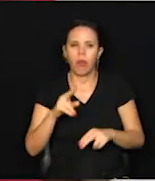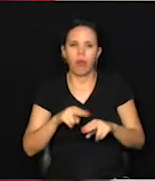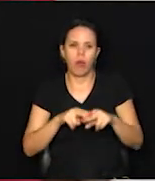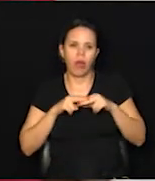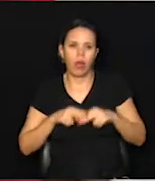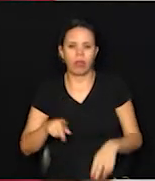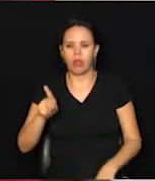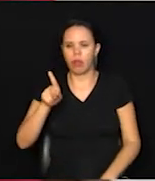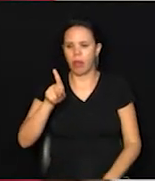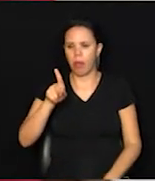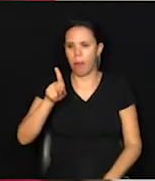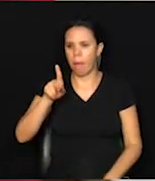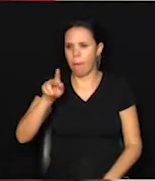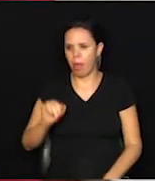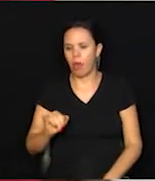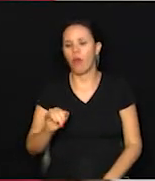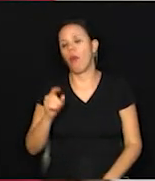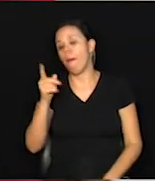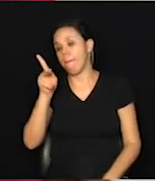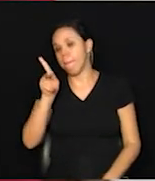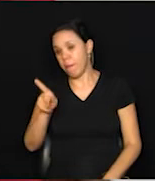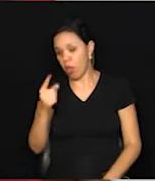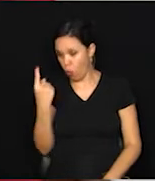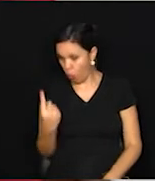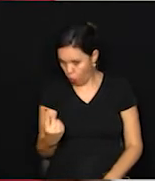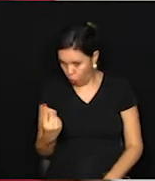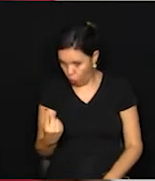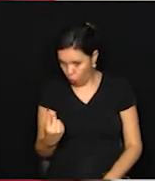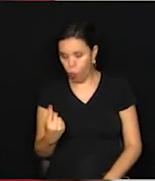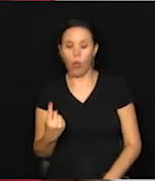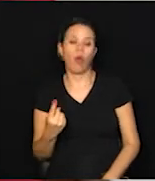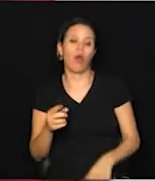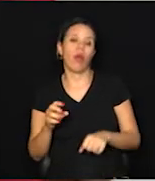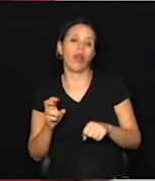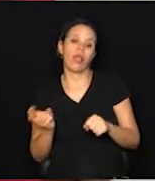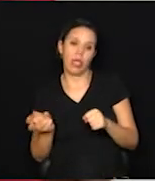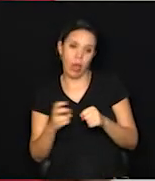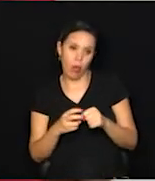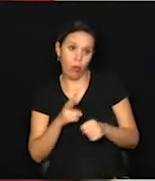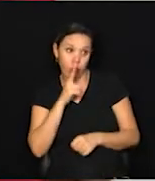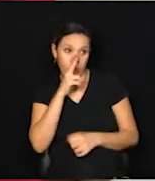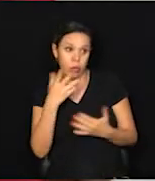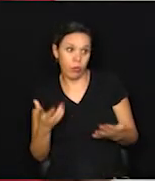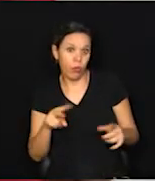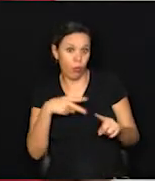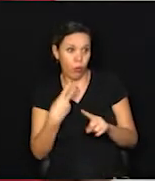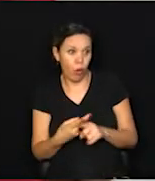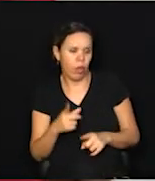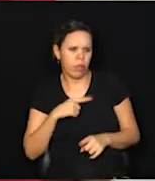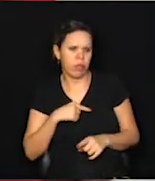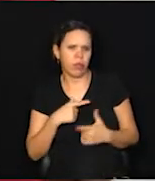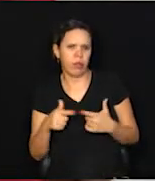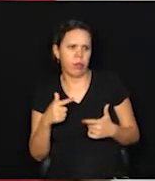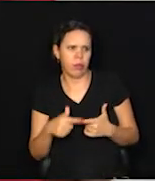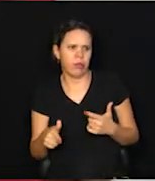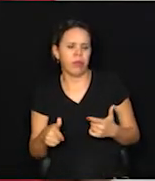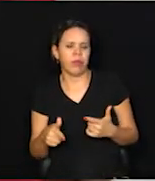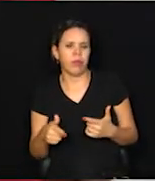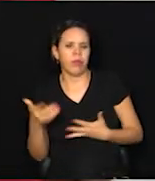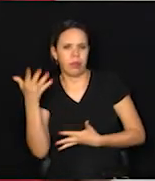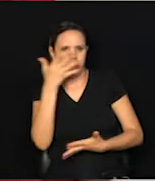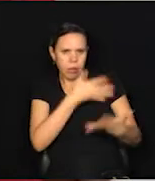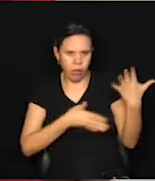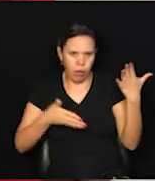P1. Então tem muita coisa nova que a gente está vendo com a doença. Essas coisas elas acabam até atrapalhando